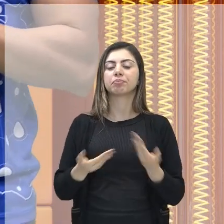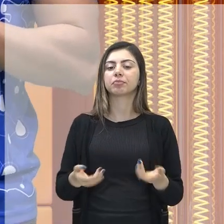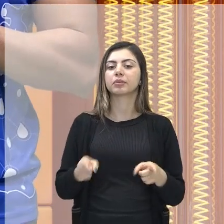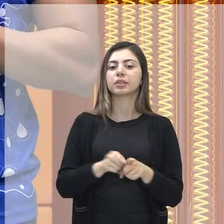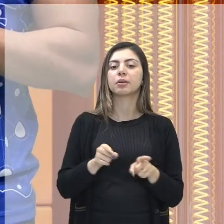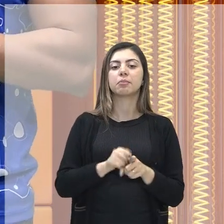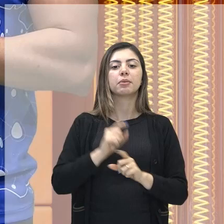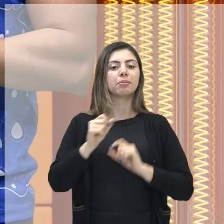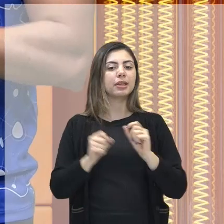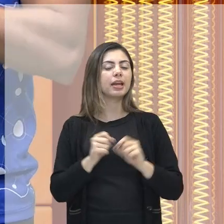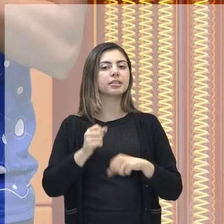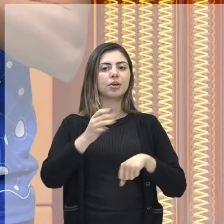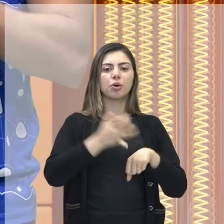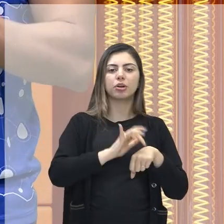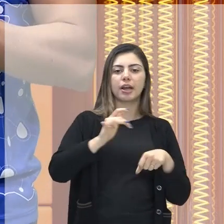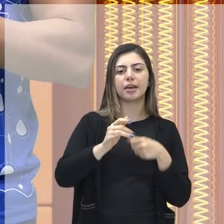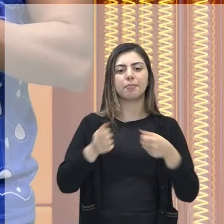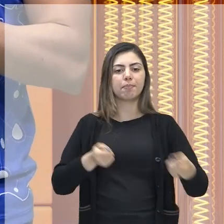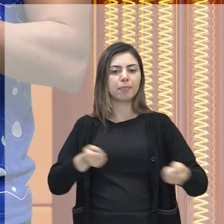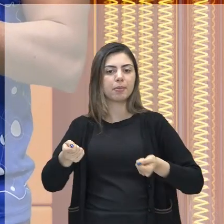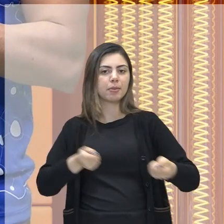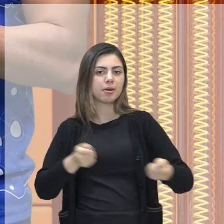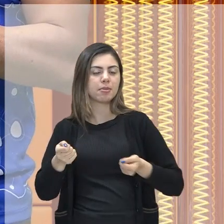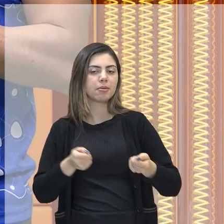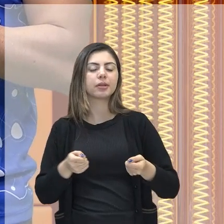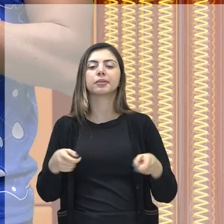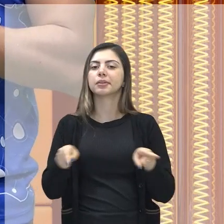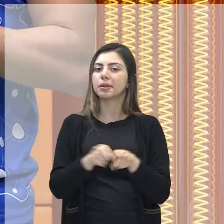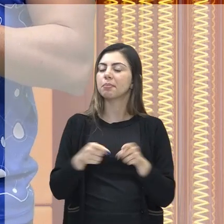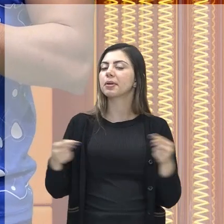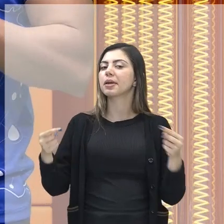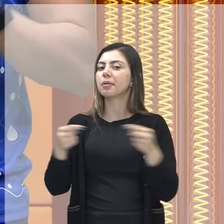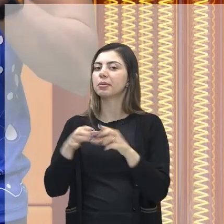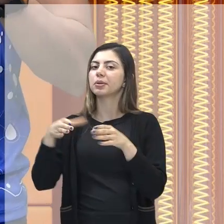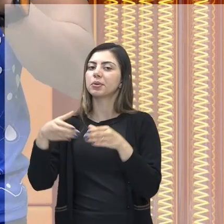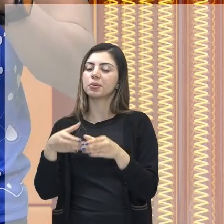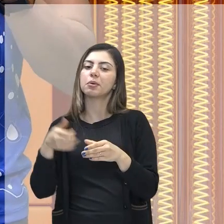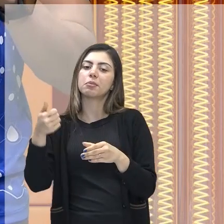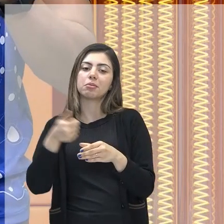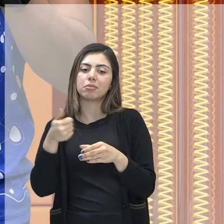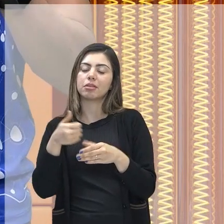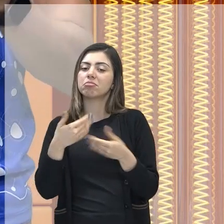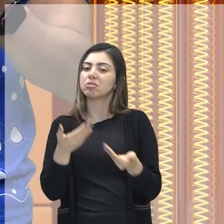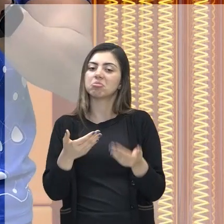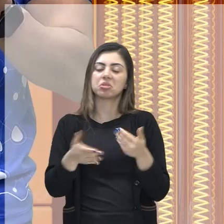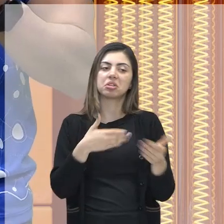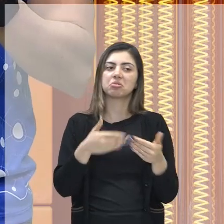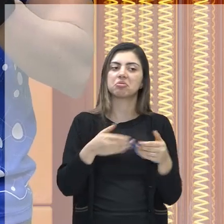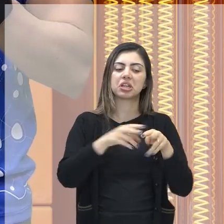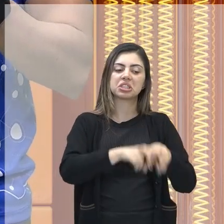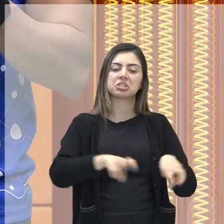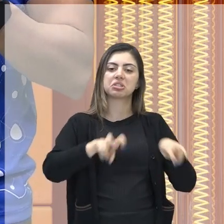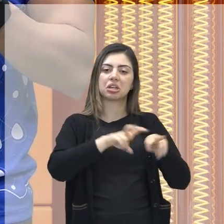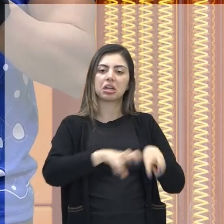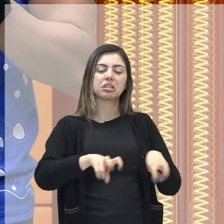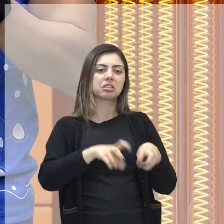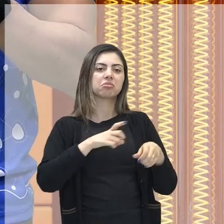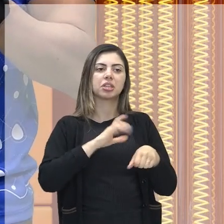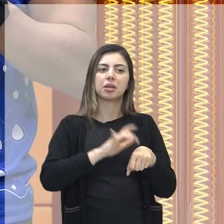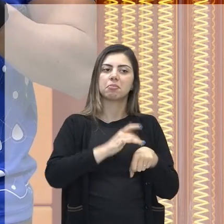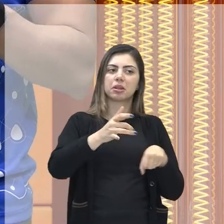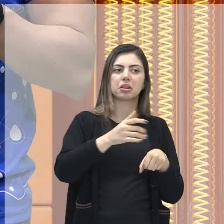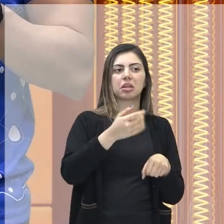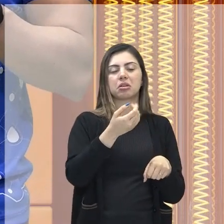também é uma atividade econômica que está voltada ali ao setor primário, como qualquer outro tipo de extração, tanto mineral,